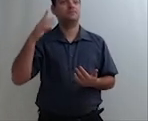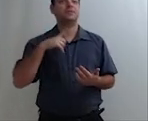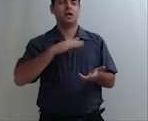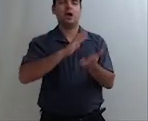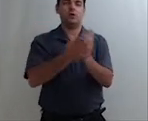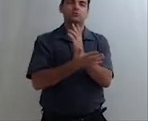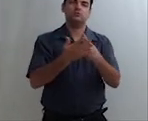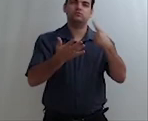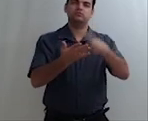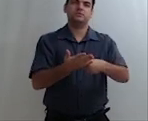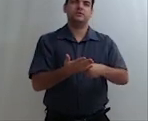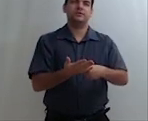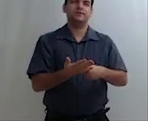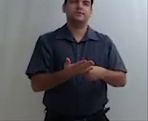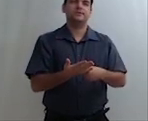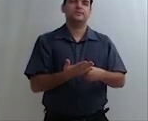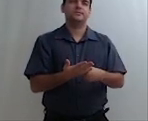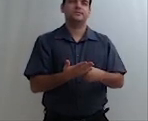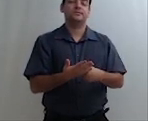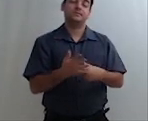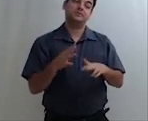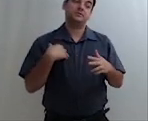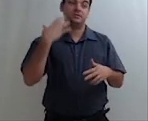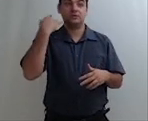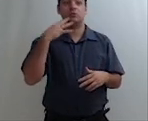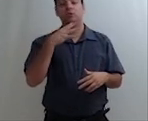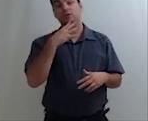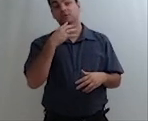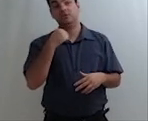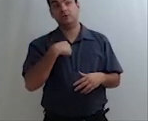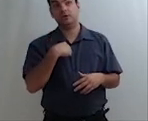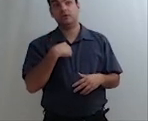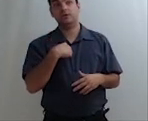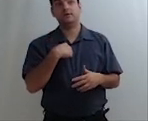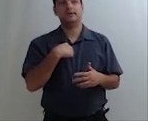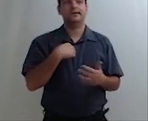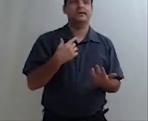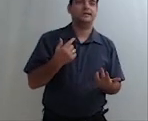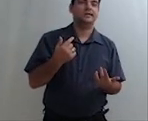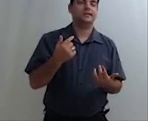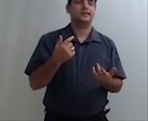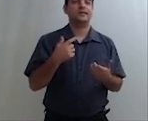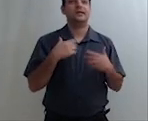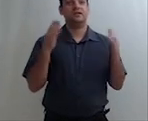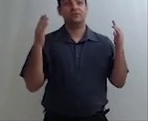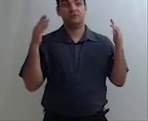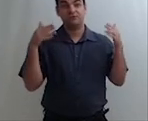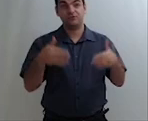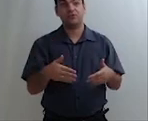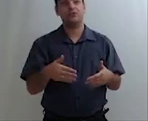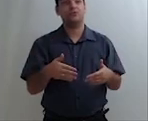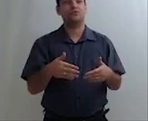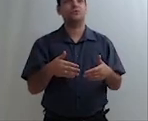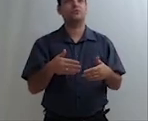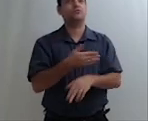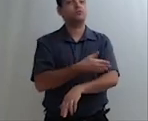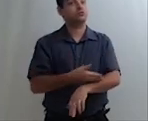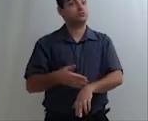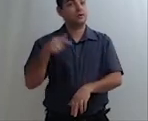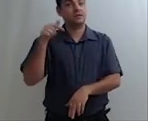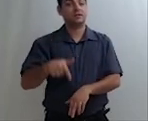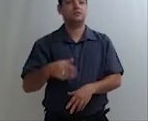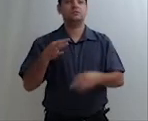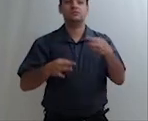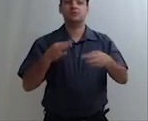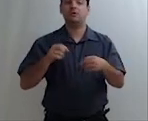é lógico que eh o meu conhecimento do dia a dia está mais voltado pros precedentes aqui do Tribunal de Justiça do